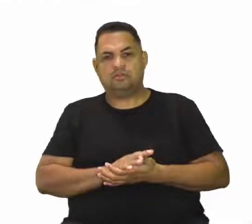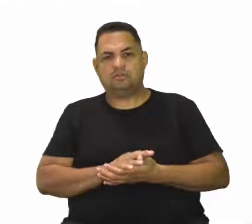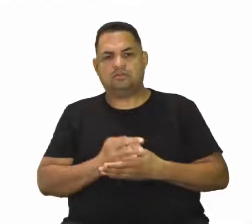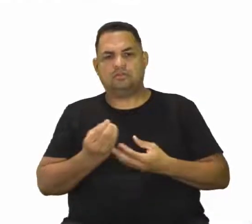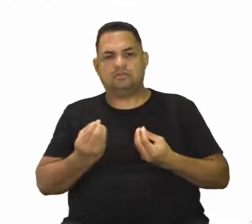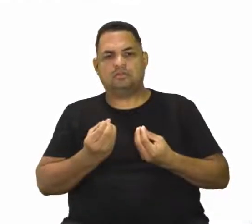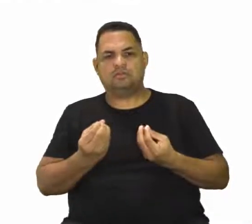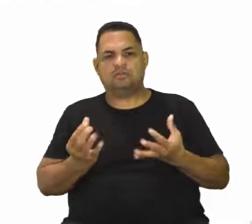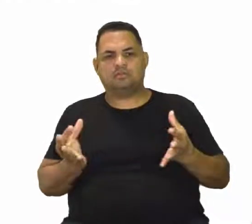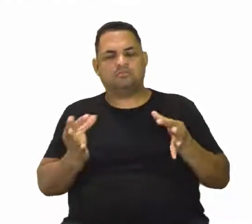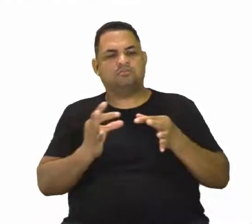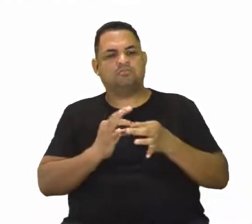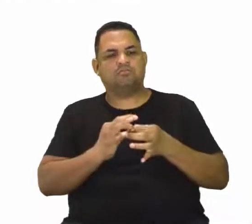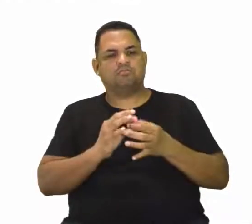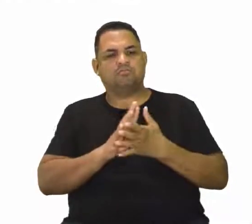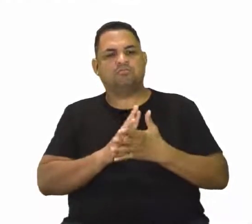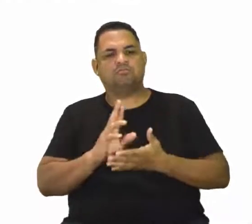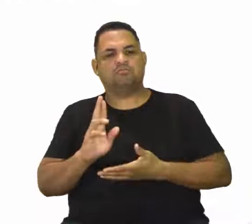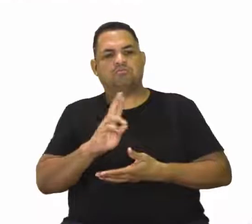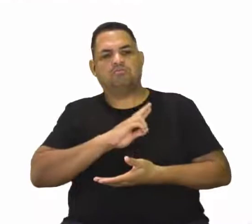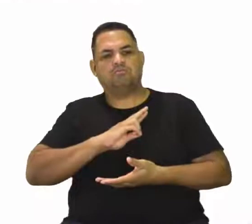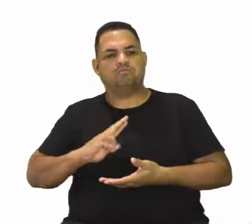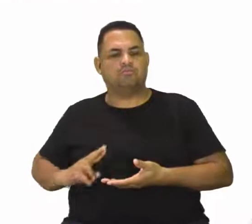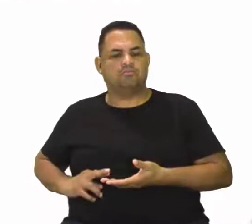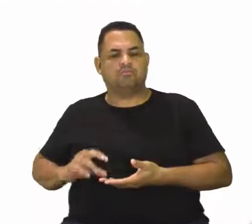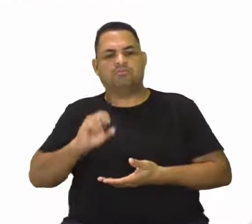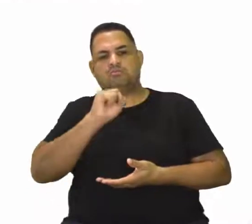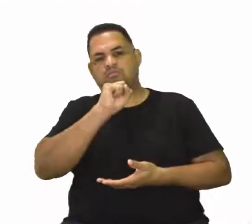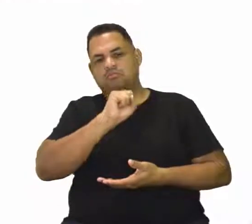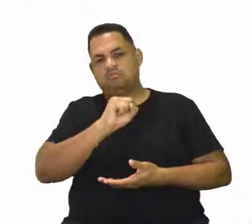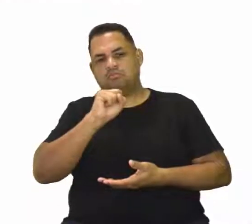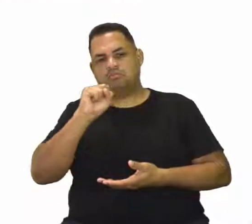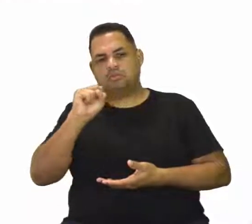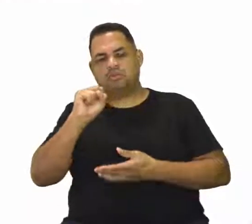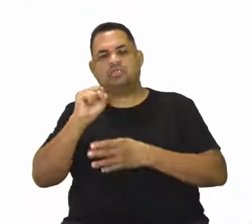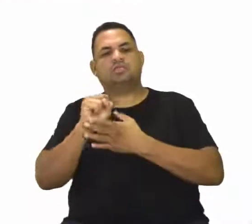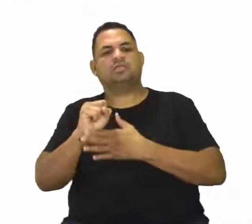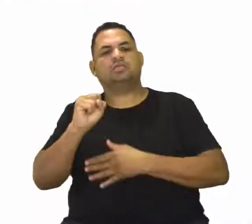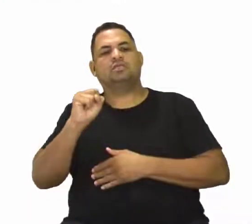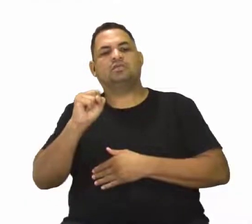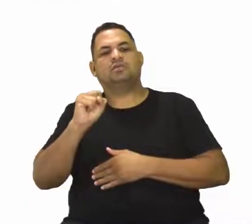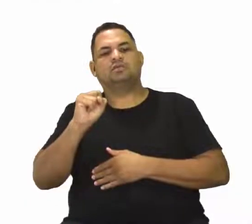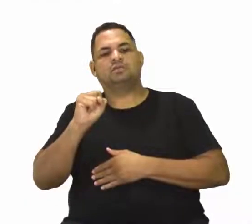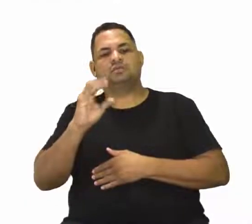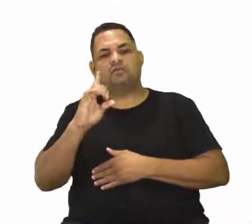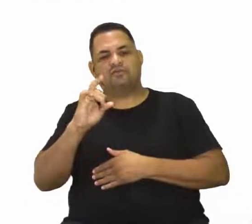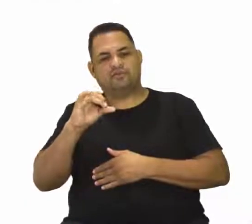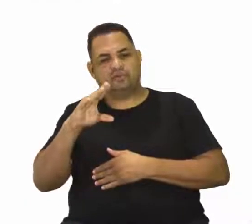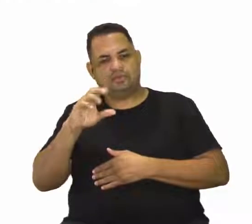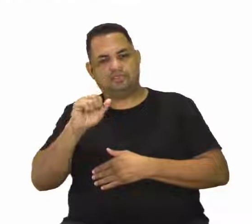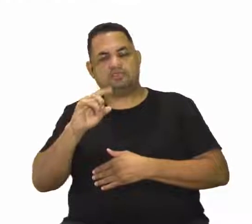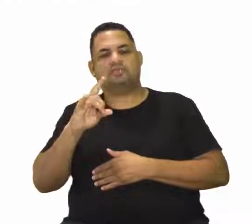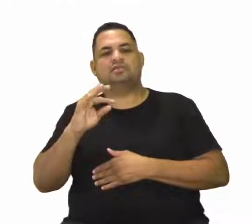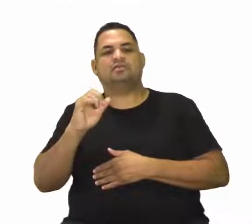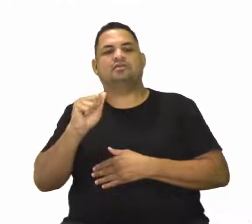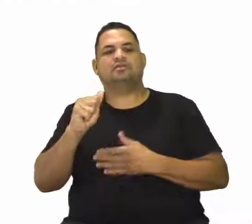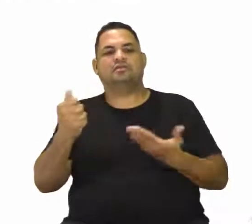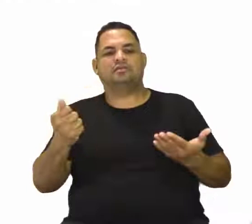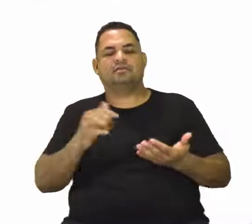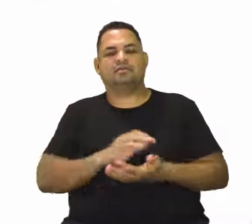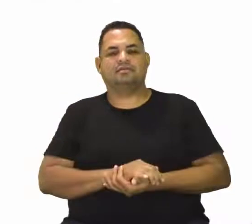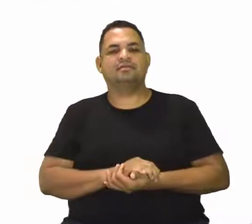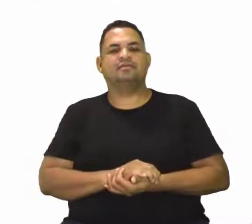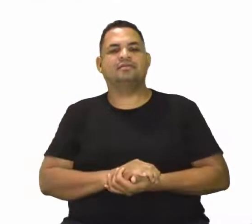como é que é União das repúblicas socialistas soviéticas Quem é esse